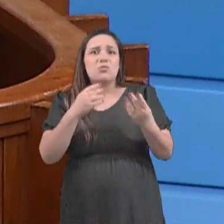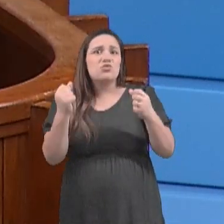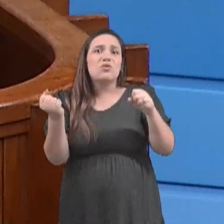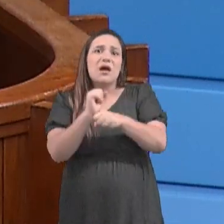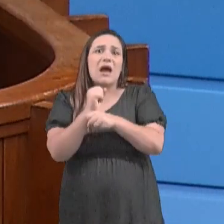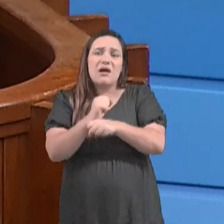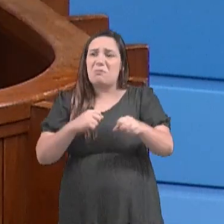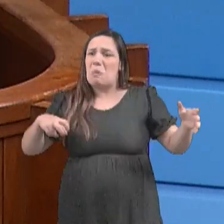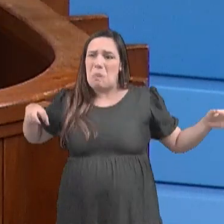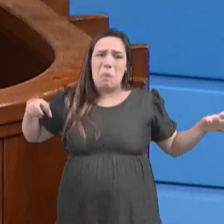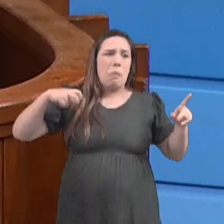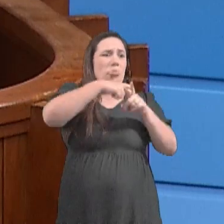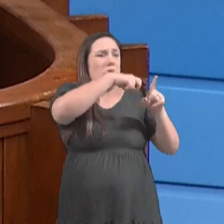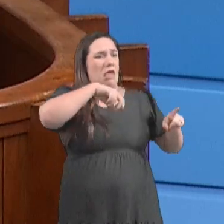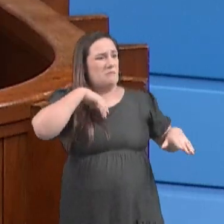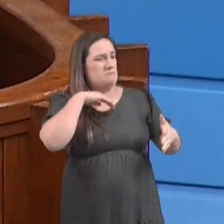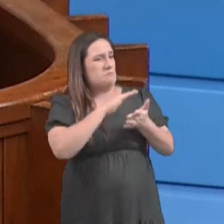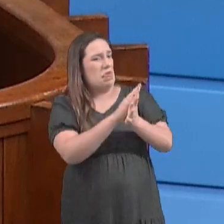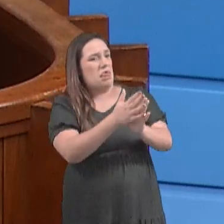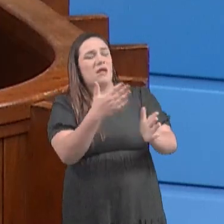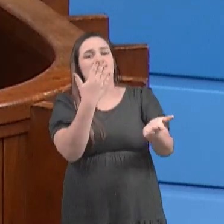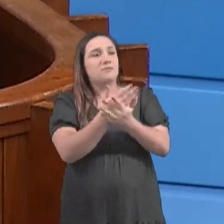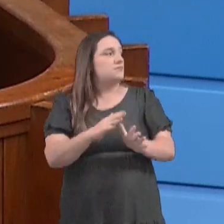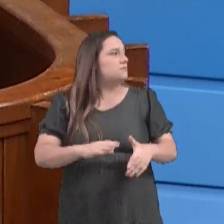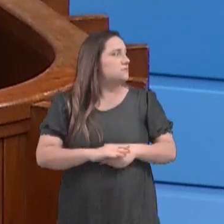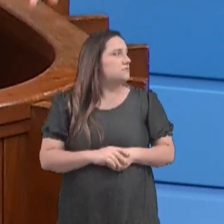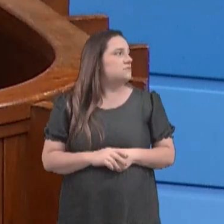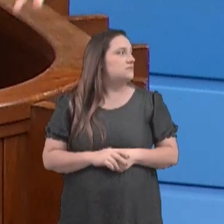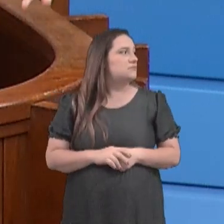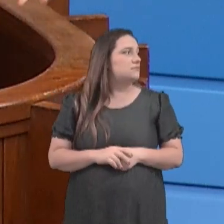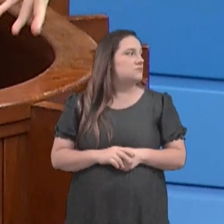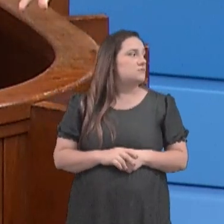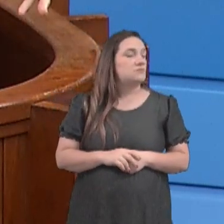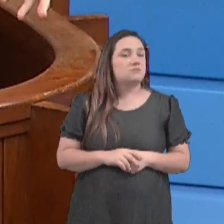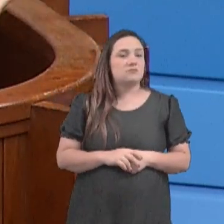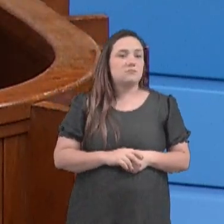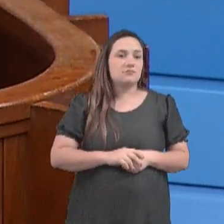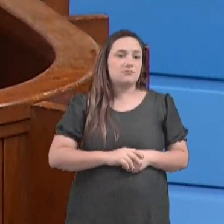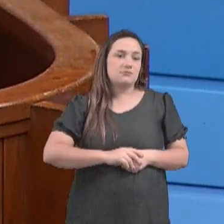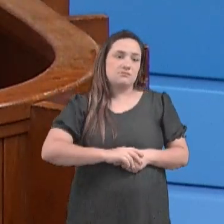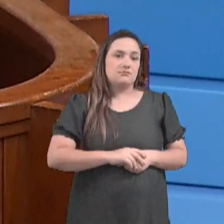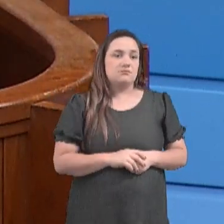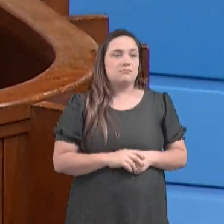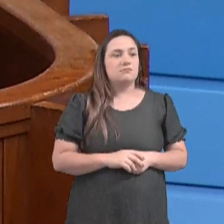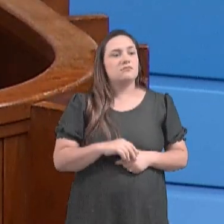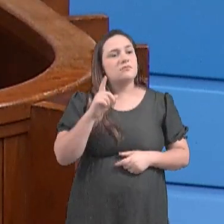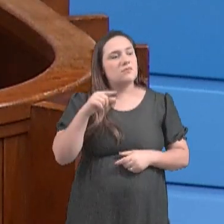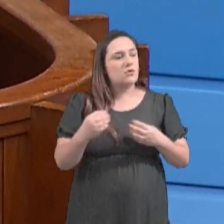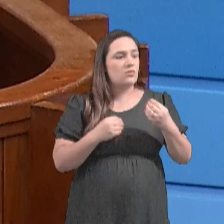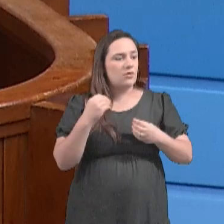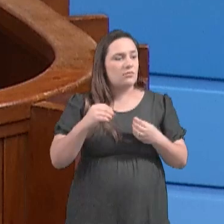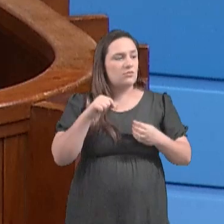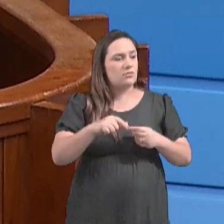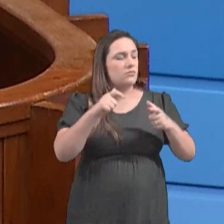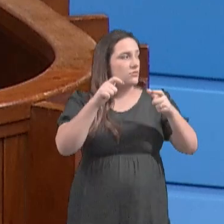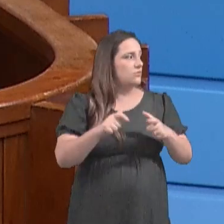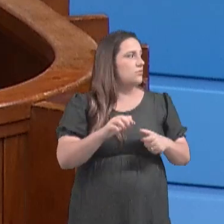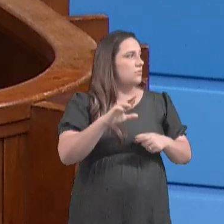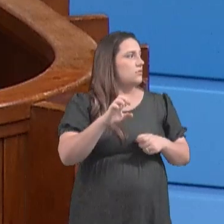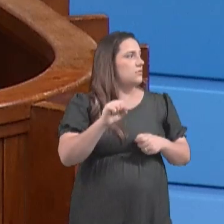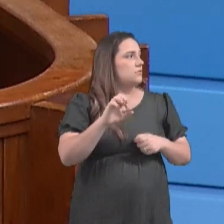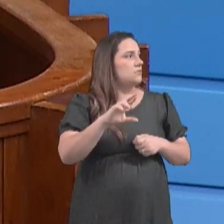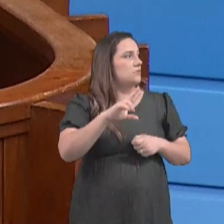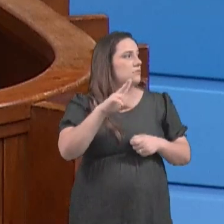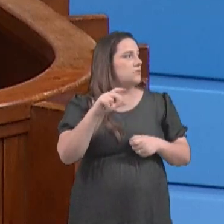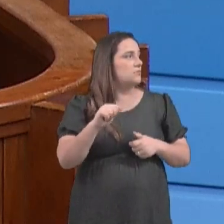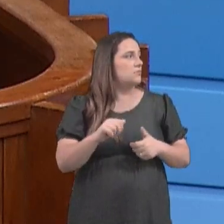carros, qual o sentido de transformar uma reserva ambiental num local de arranha-céus, de